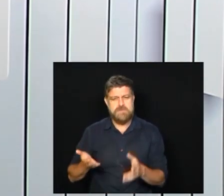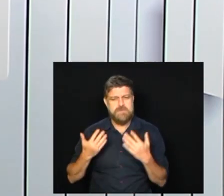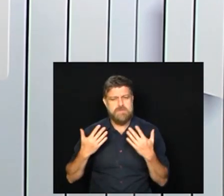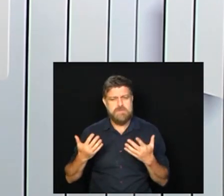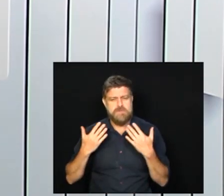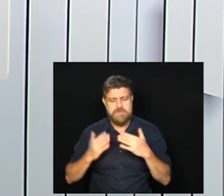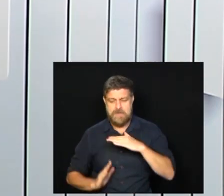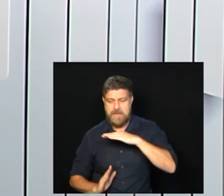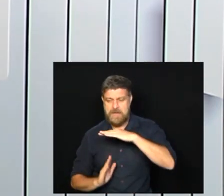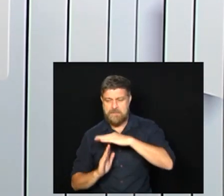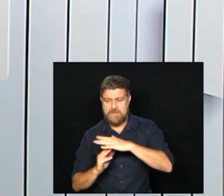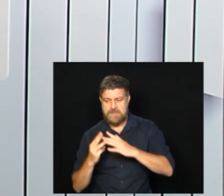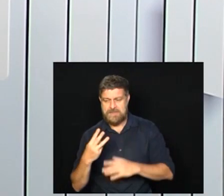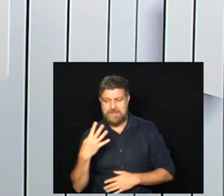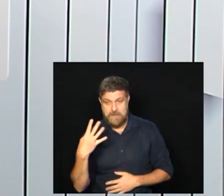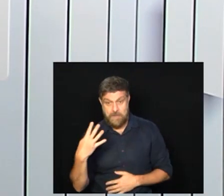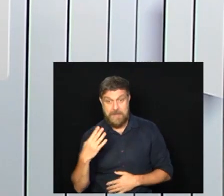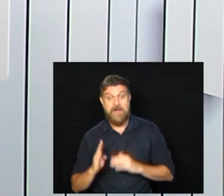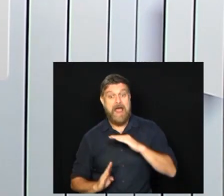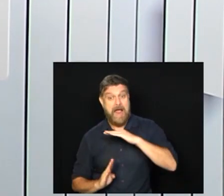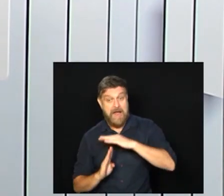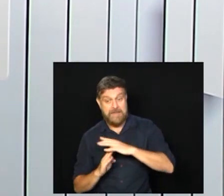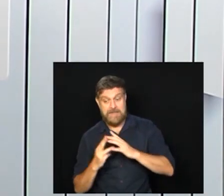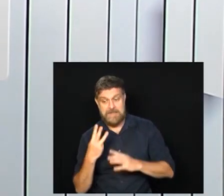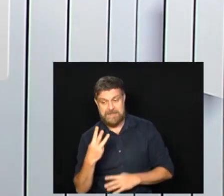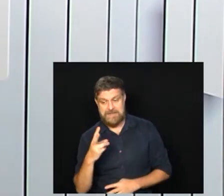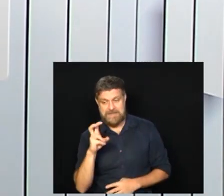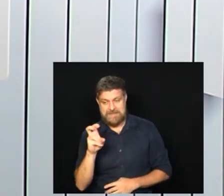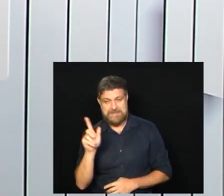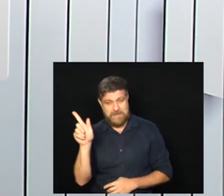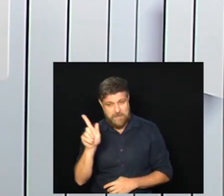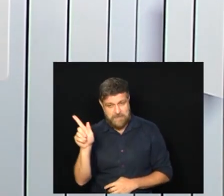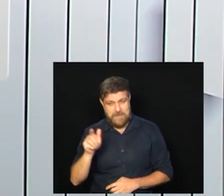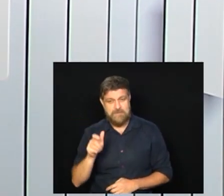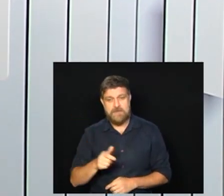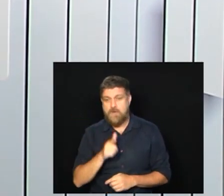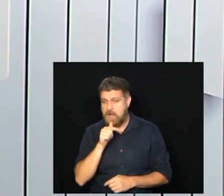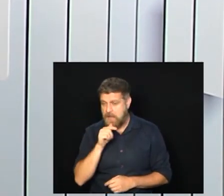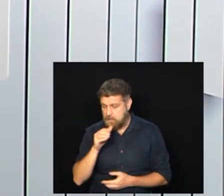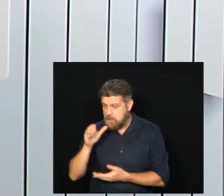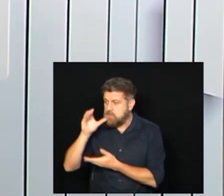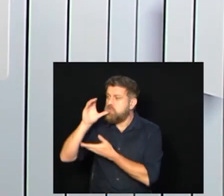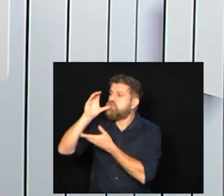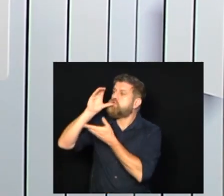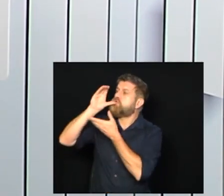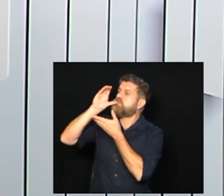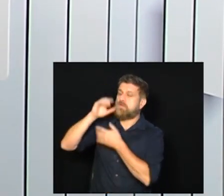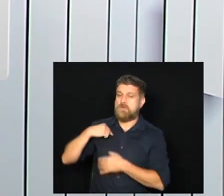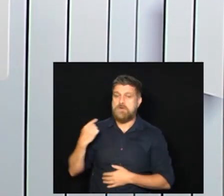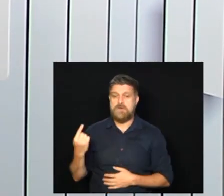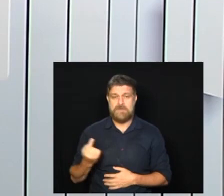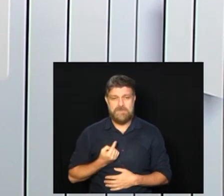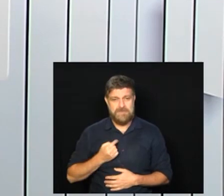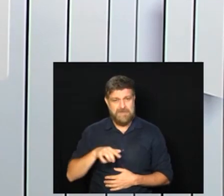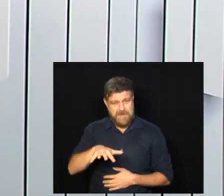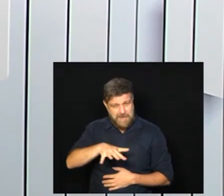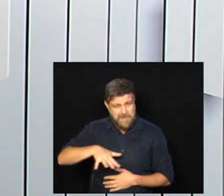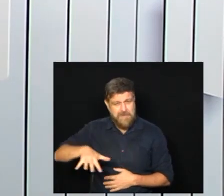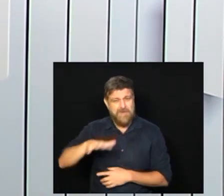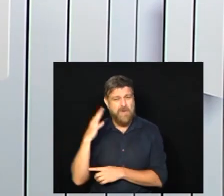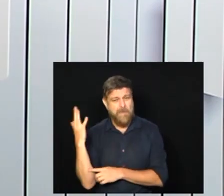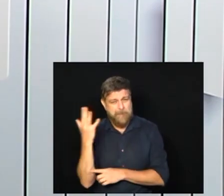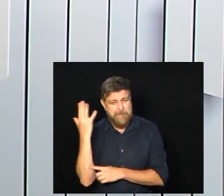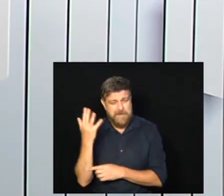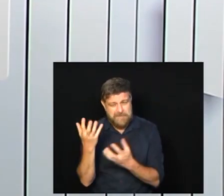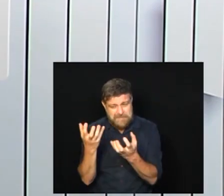podendo chegar aos 34 até 35 graus. Então, se hidrate, porque nós estamos aí numa época de seca, sem